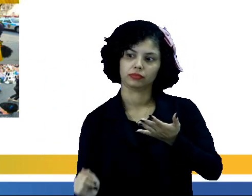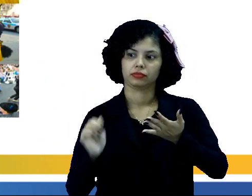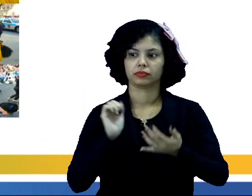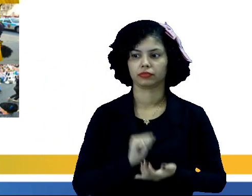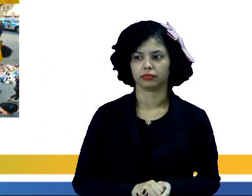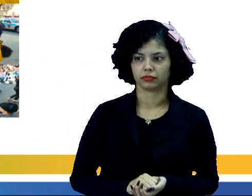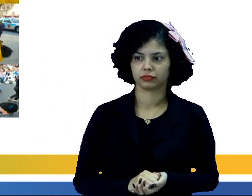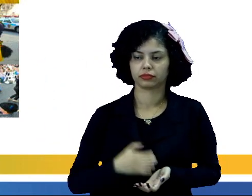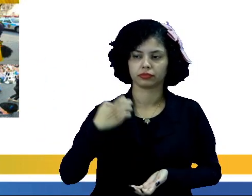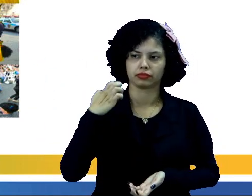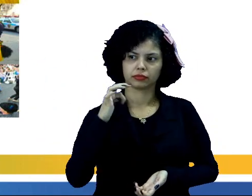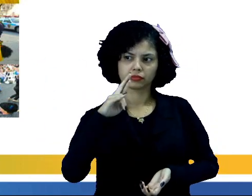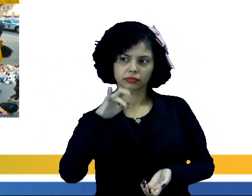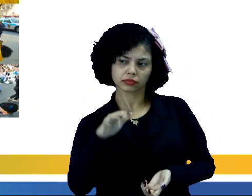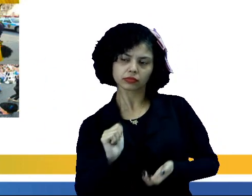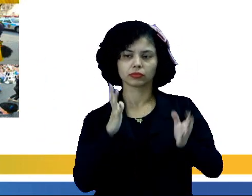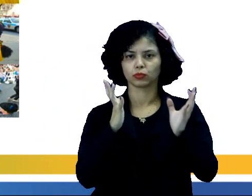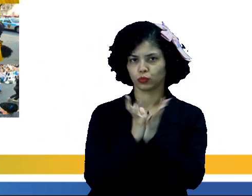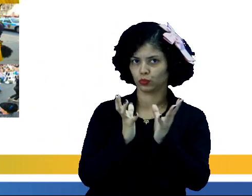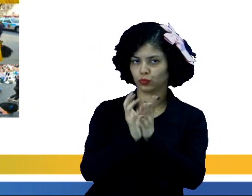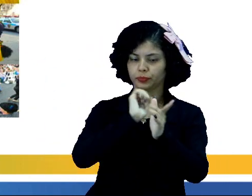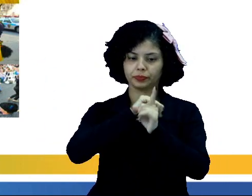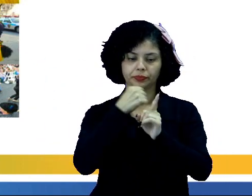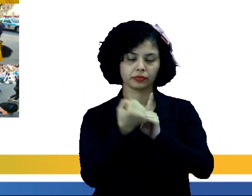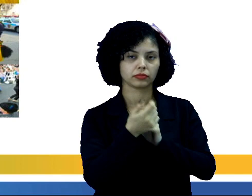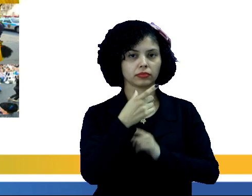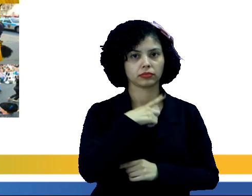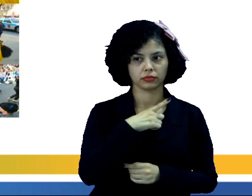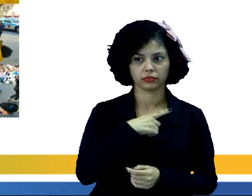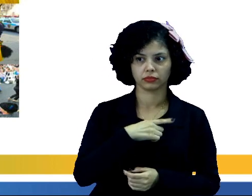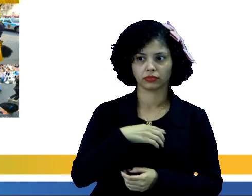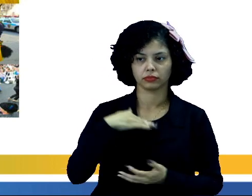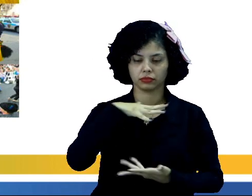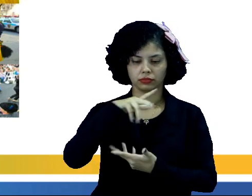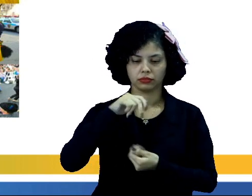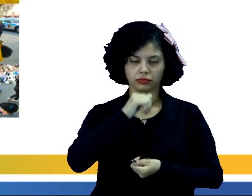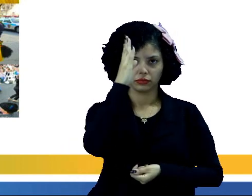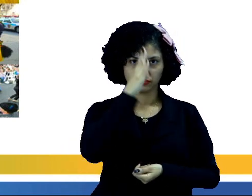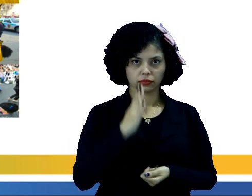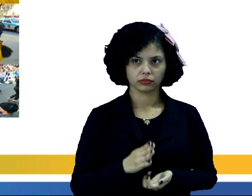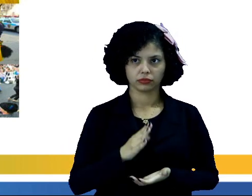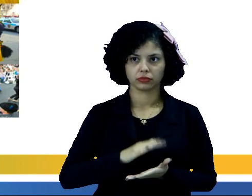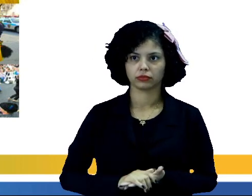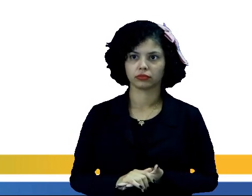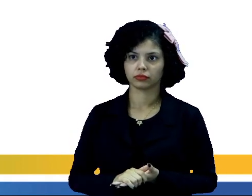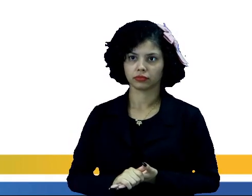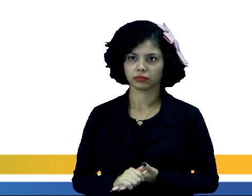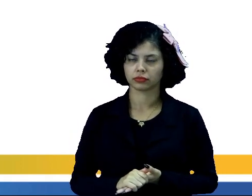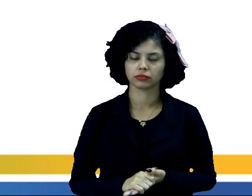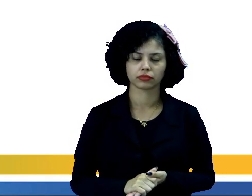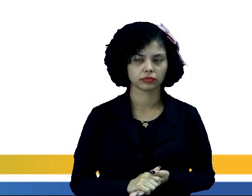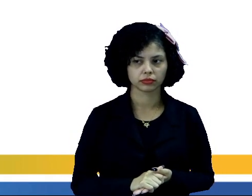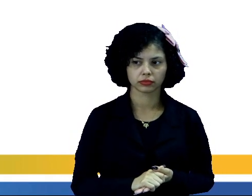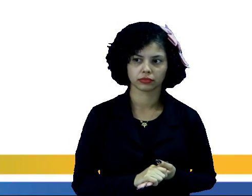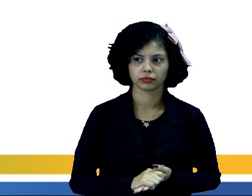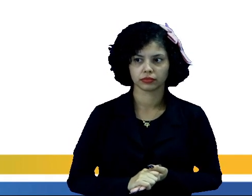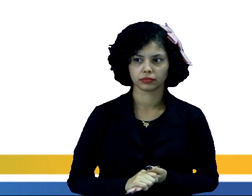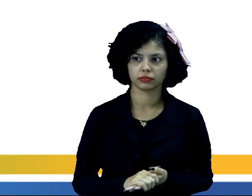variedade, de etnias e de grupos sociais que a gente tem aí no mundo todo, tá?